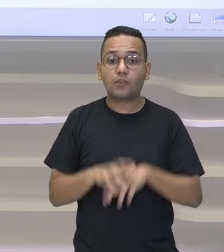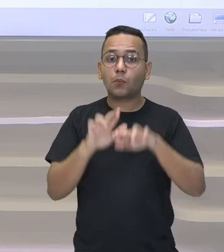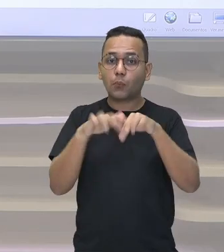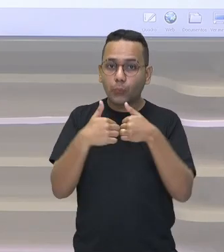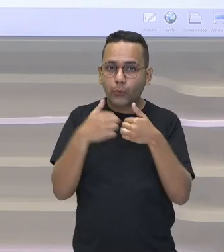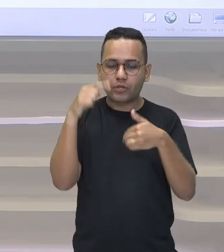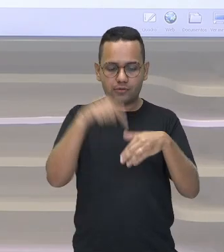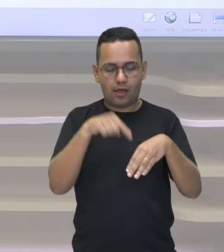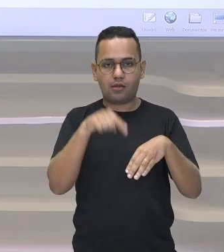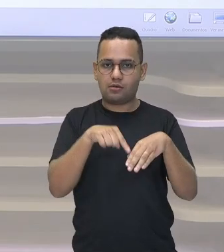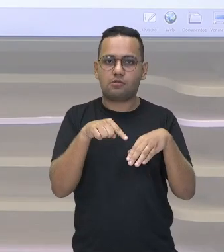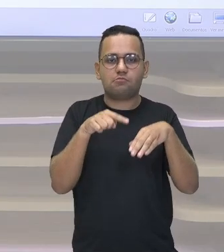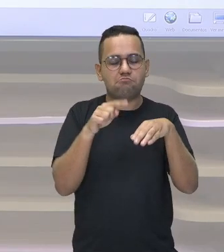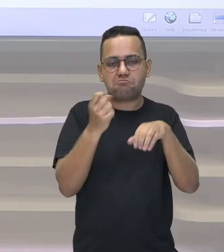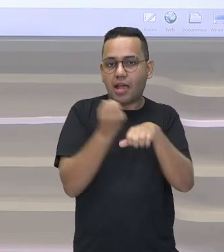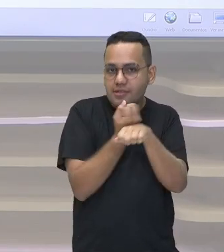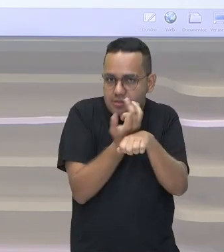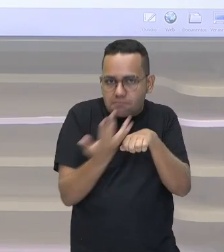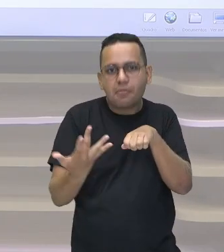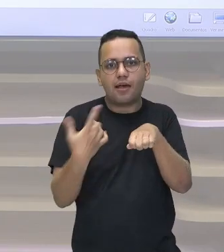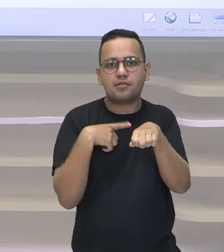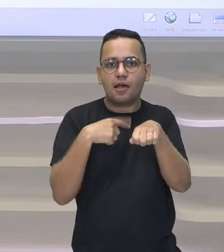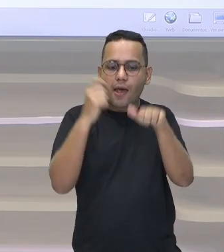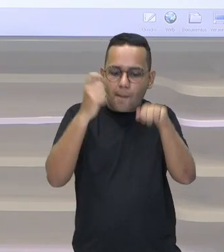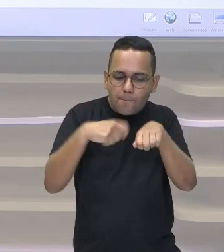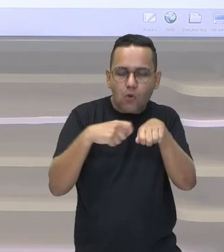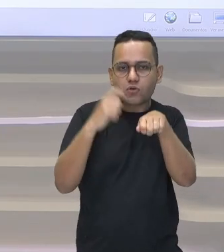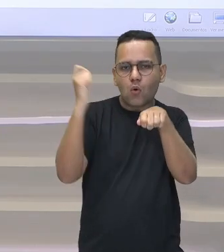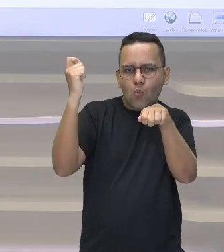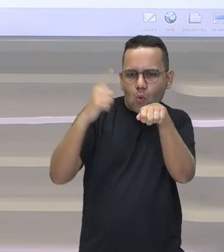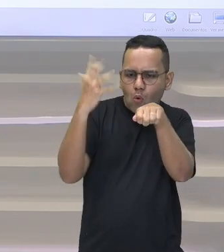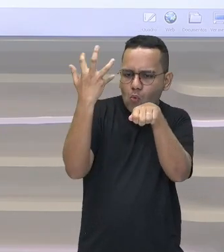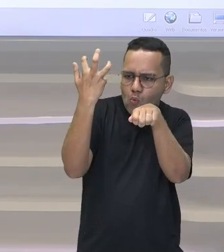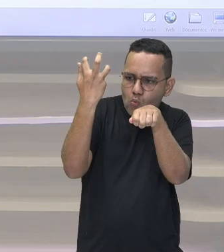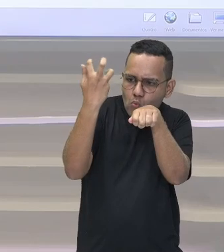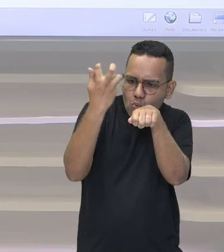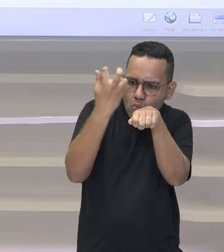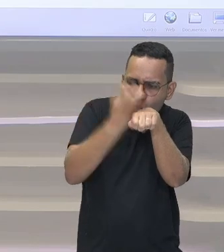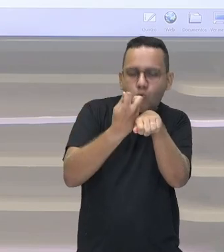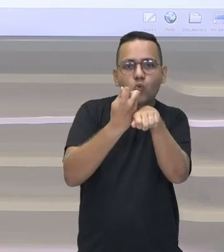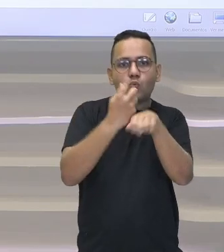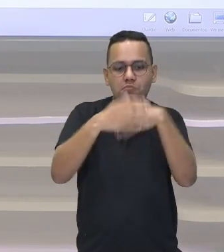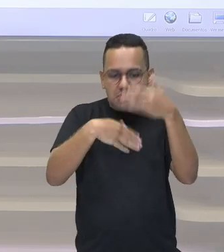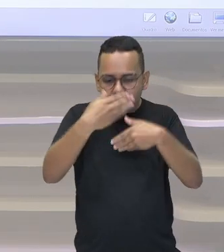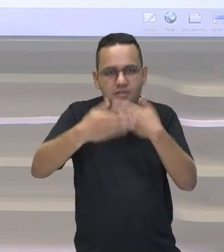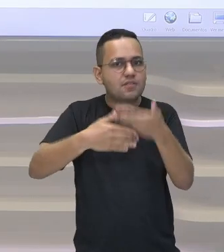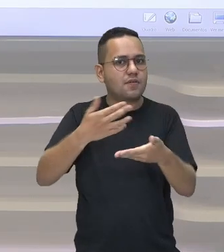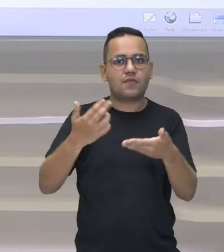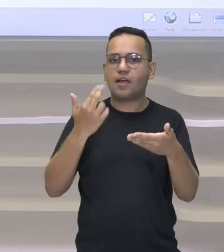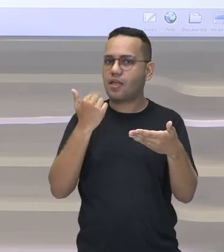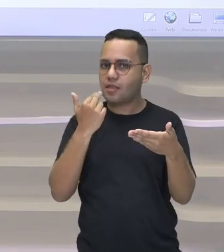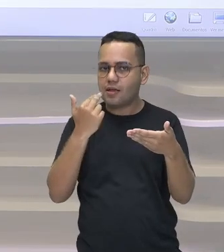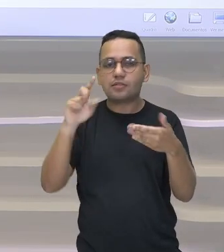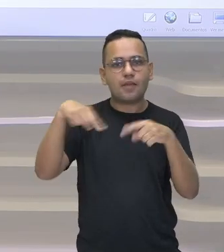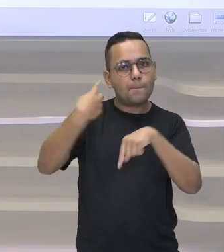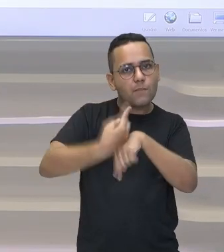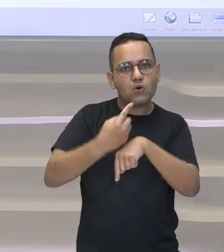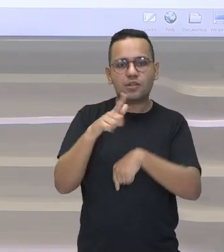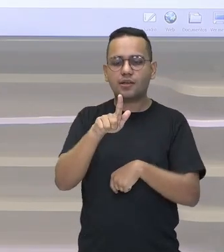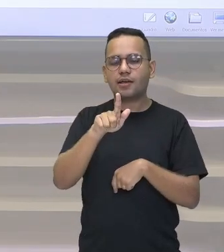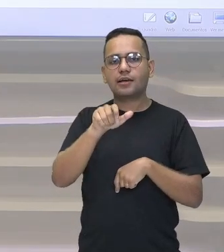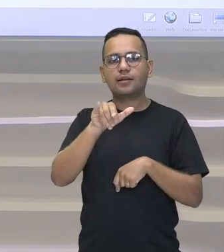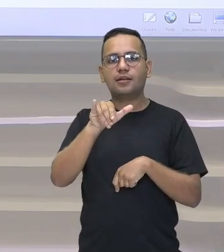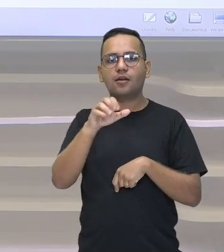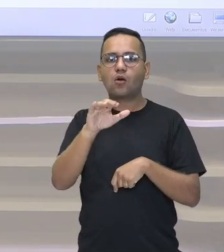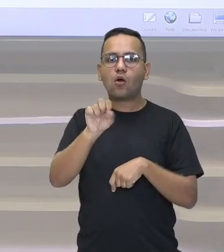energia solar em energia química, né? Para formar a glicose, que é o produto